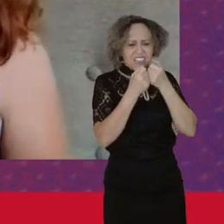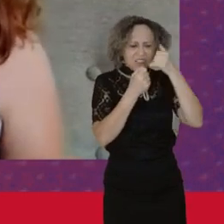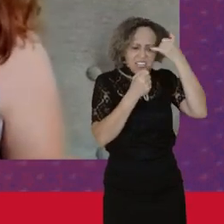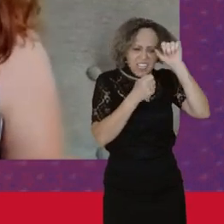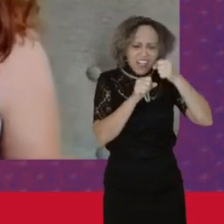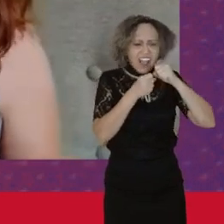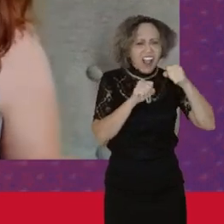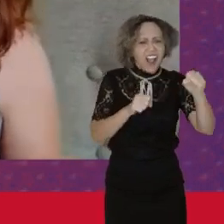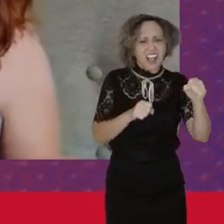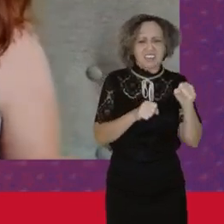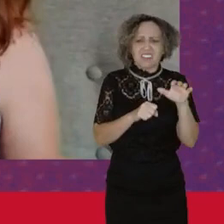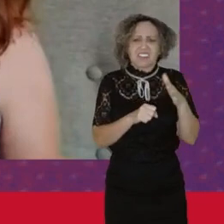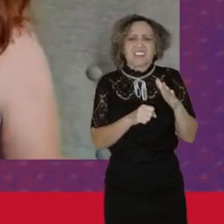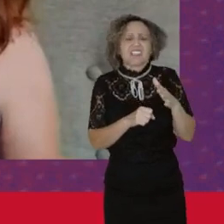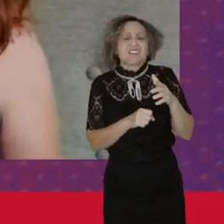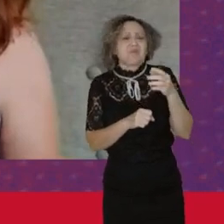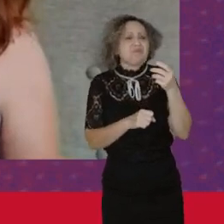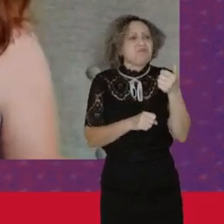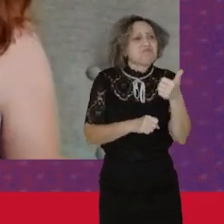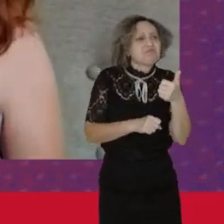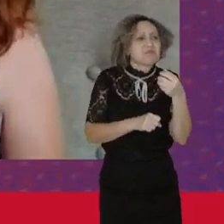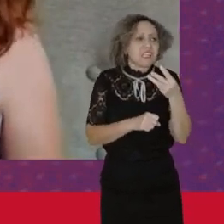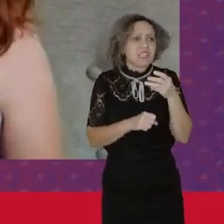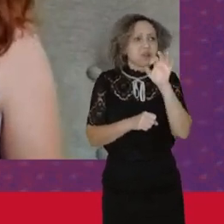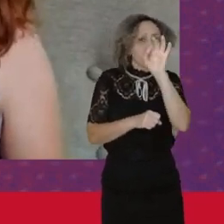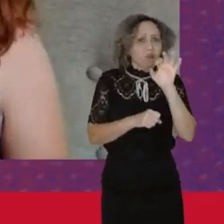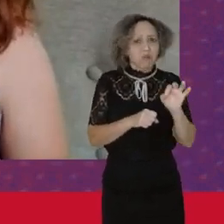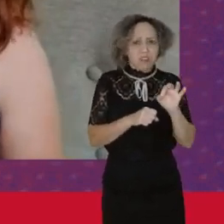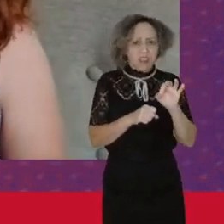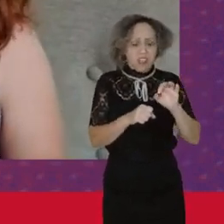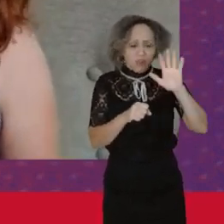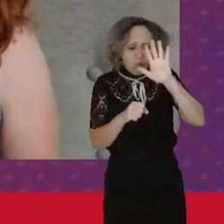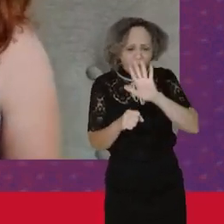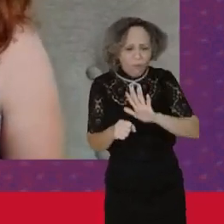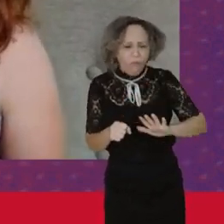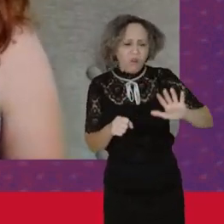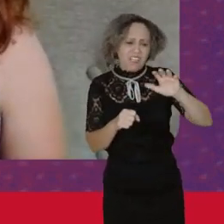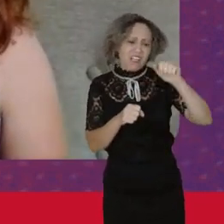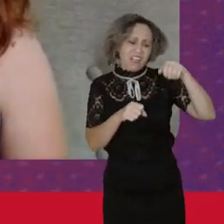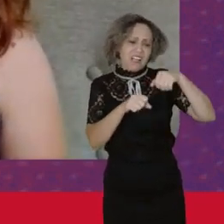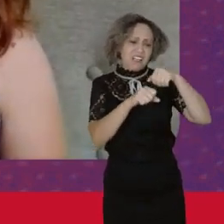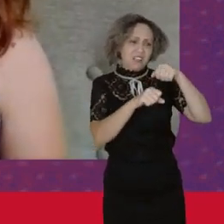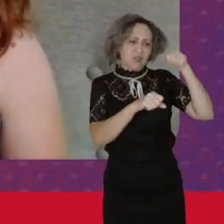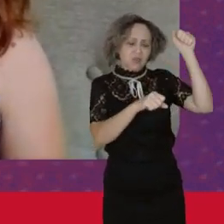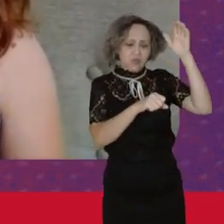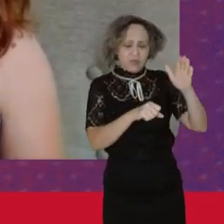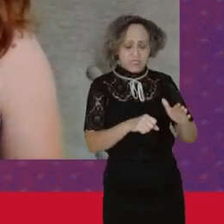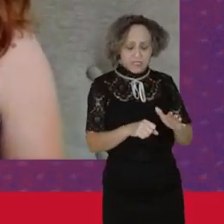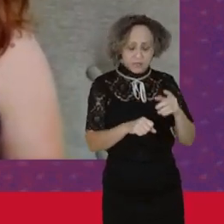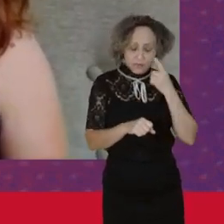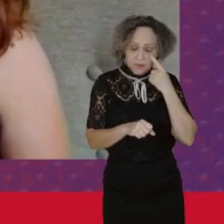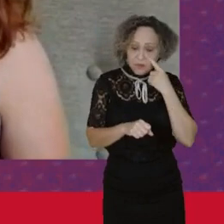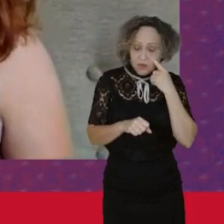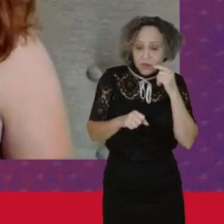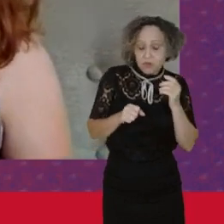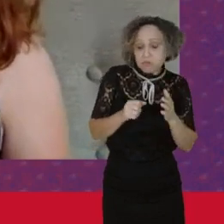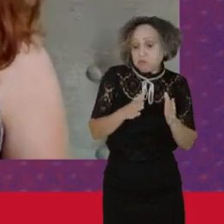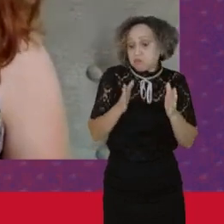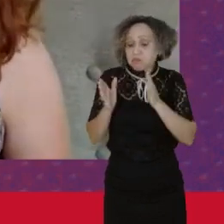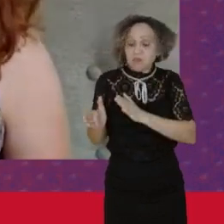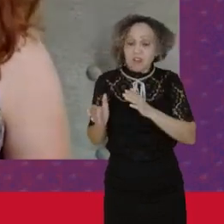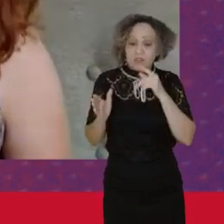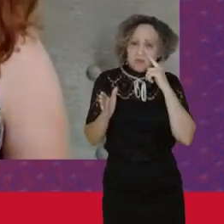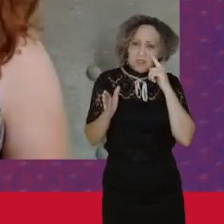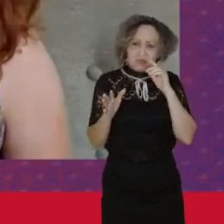da área dos estabelecimentos rurais no Brasil. Agora, por outro lado, a gente vê que os estabelecimentos com mais de